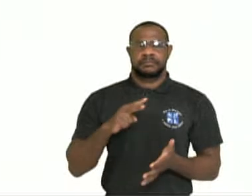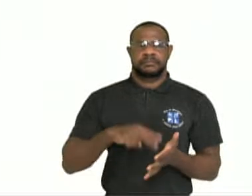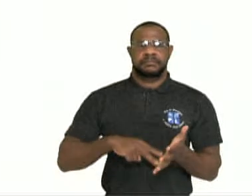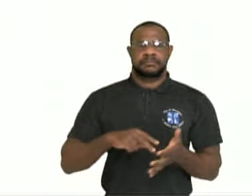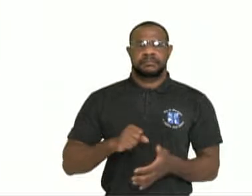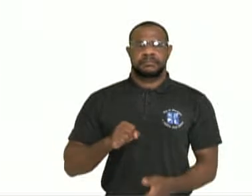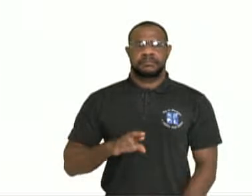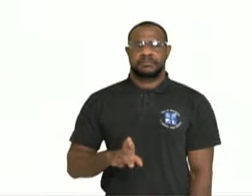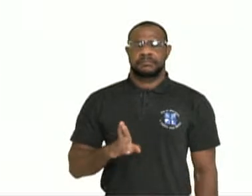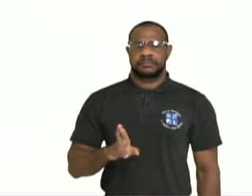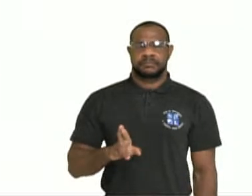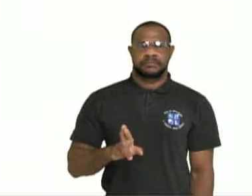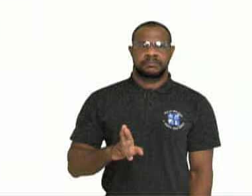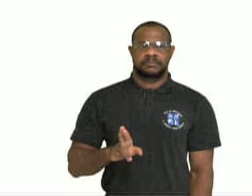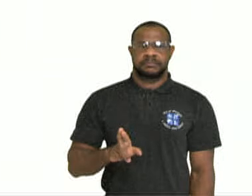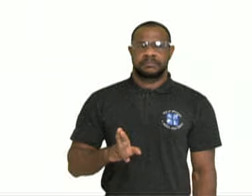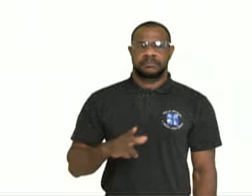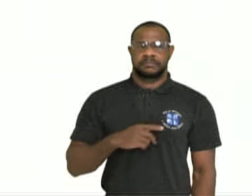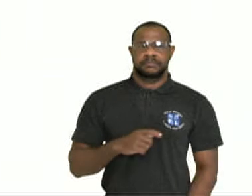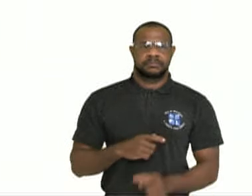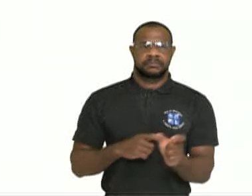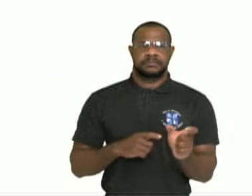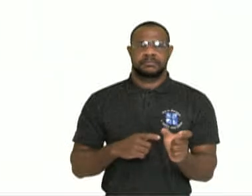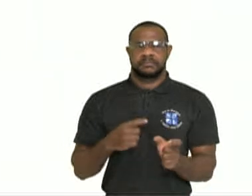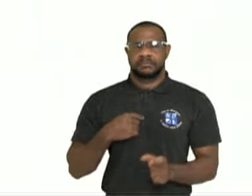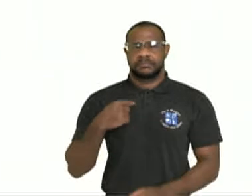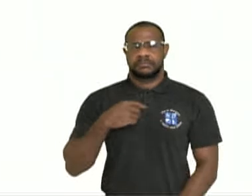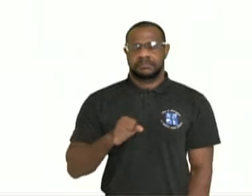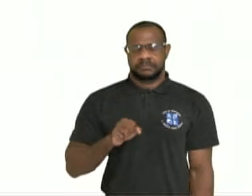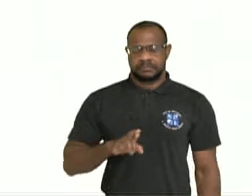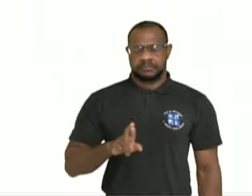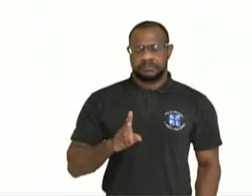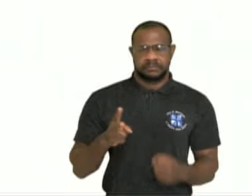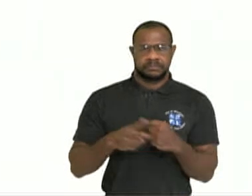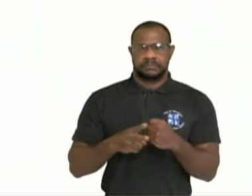ser. E ele fica ali com o verbo ser.